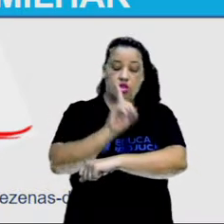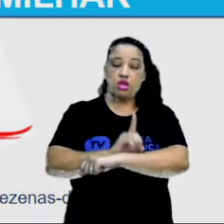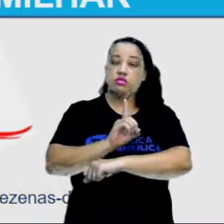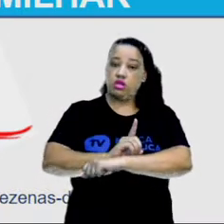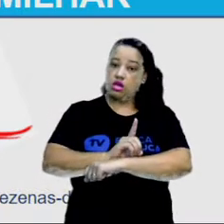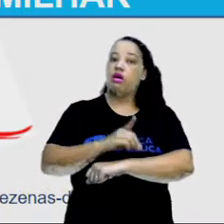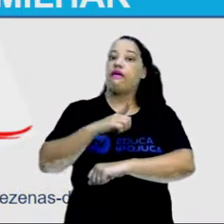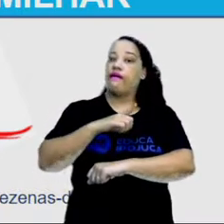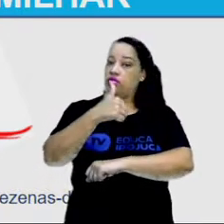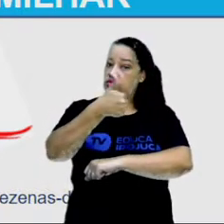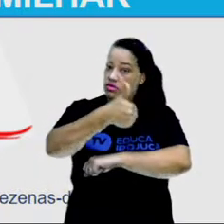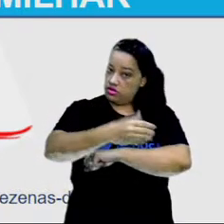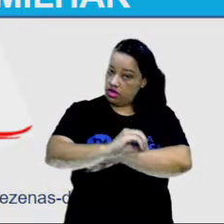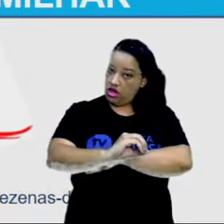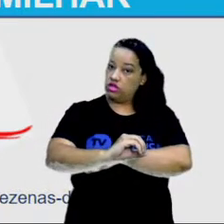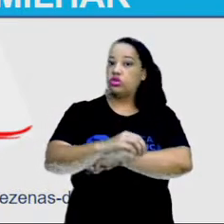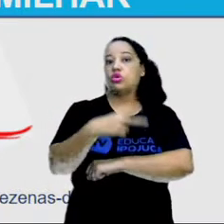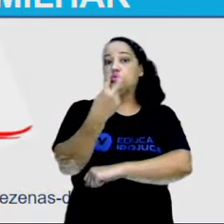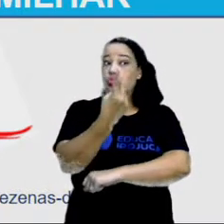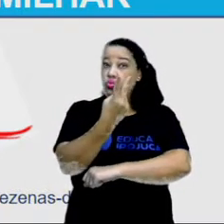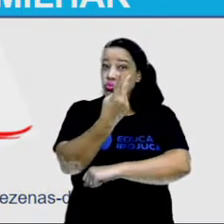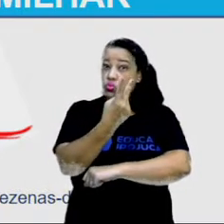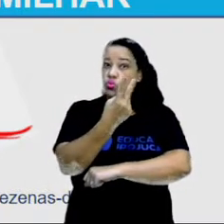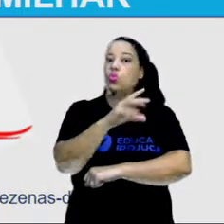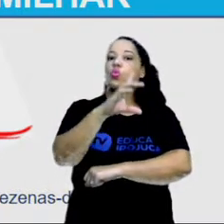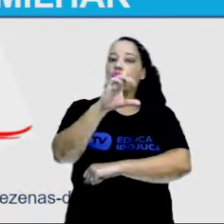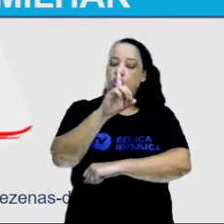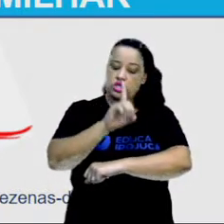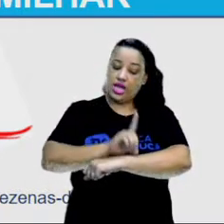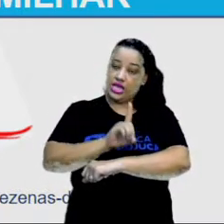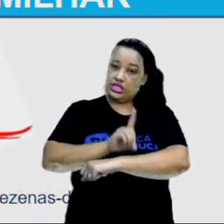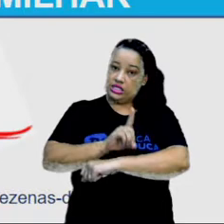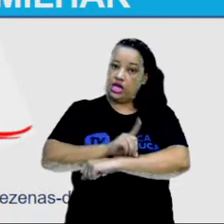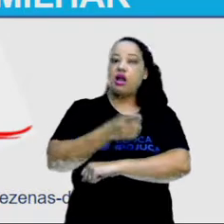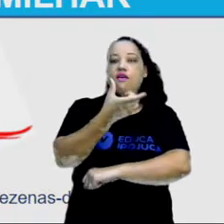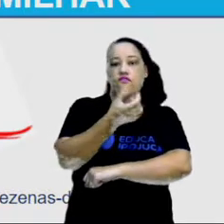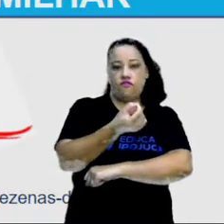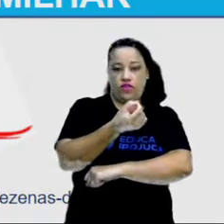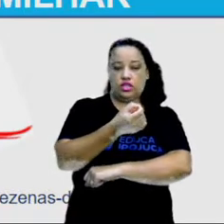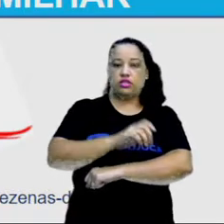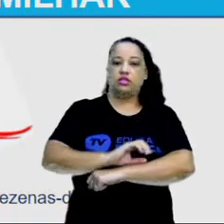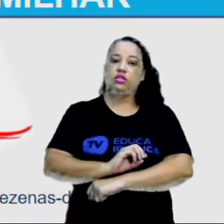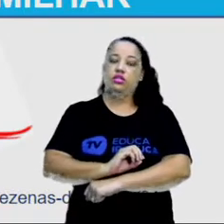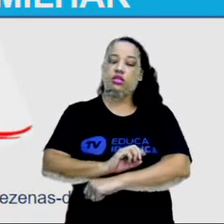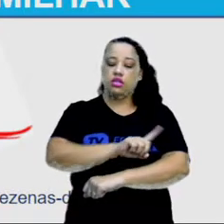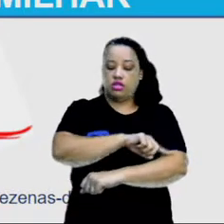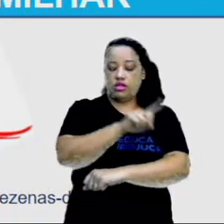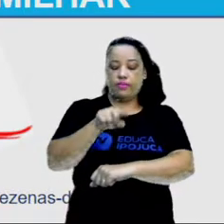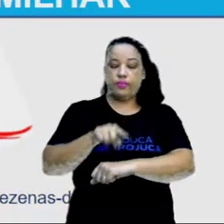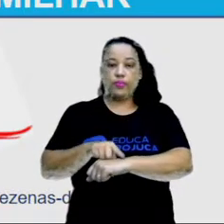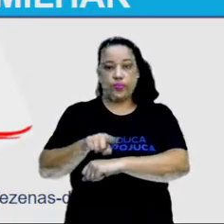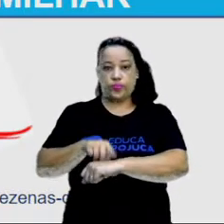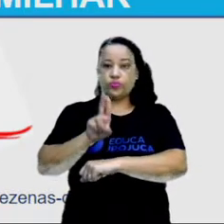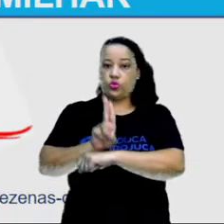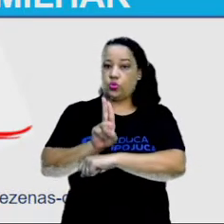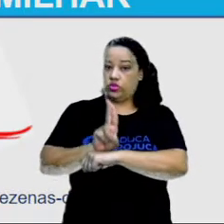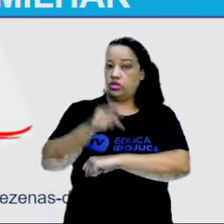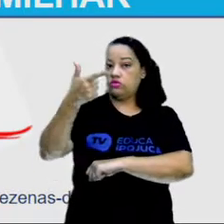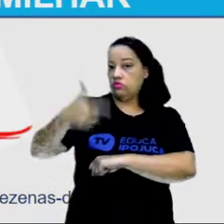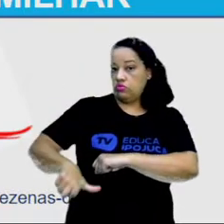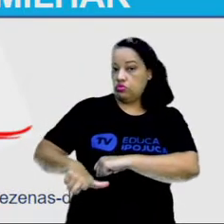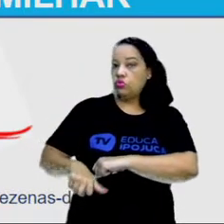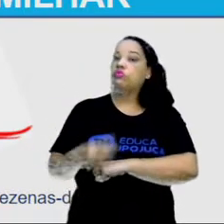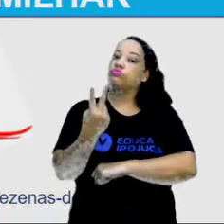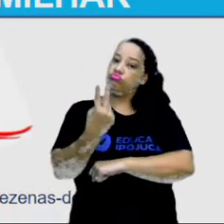eu tenho 10. Se eu tenho duas, como está apresentando aí, eu tenho 20. E na unidade, mais uma vez,